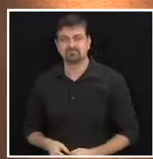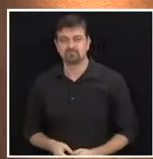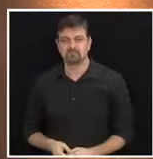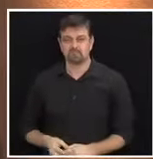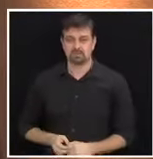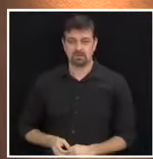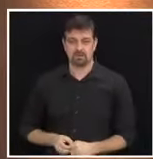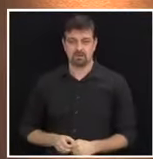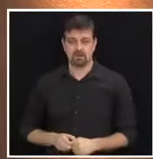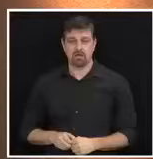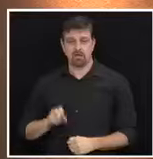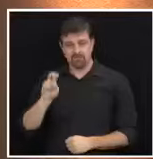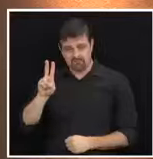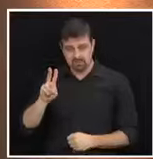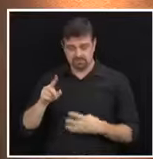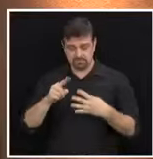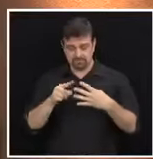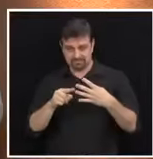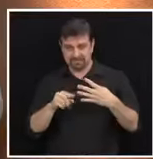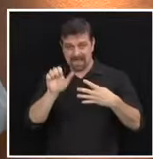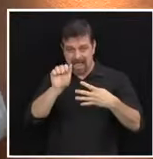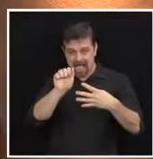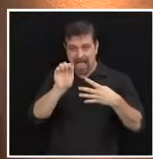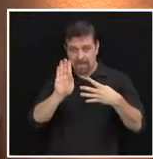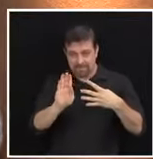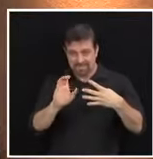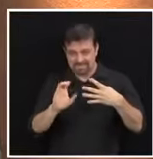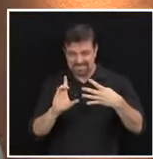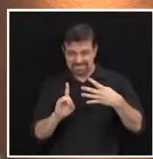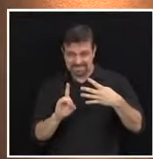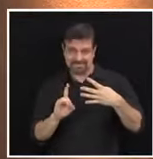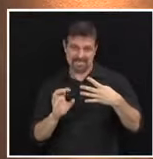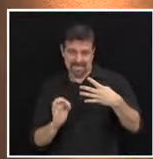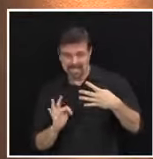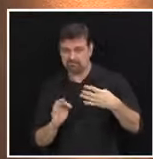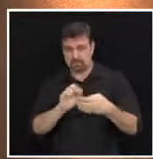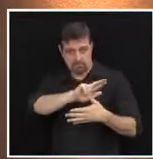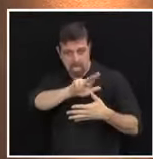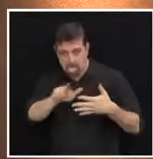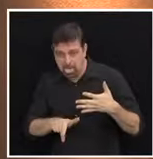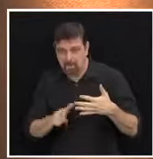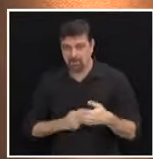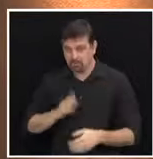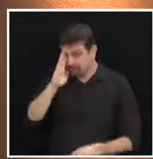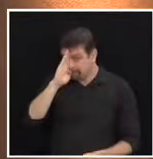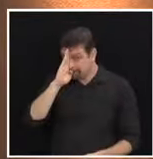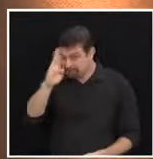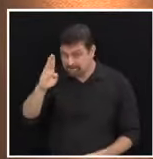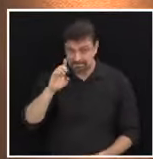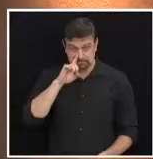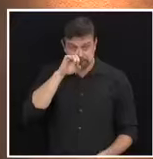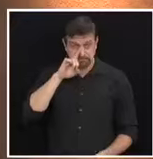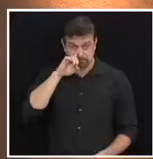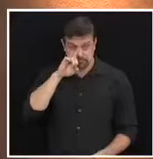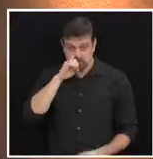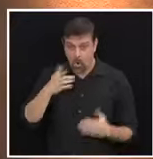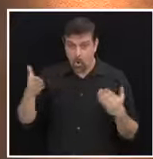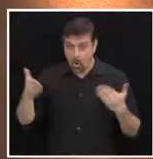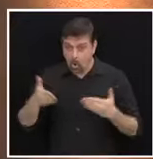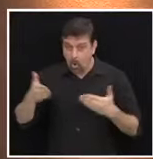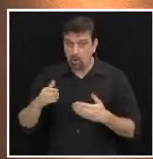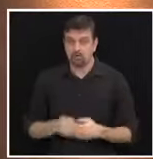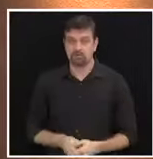O vírus A, o vírus B, C, D, E, F, tem vários. Mas o mais preocupante hoje é